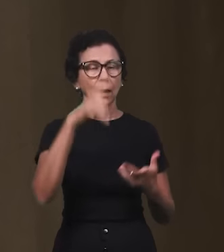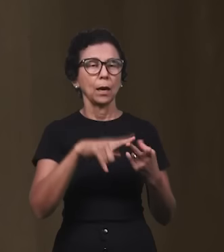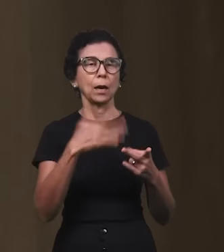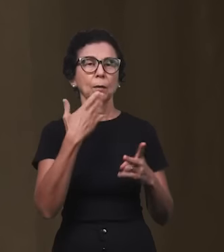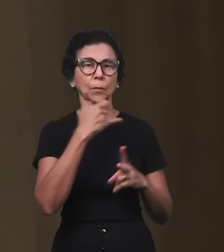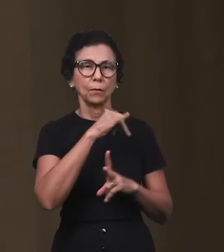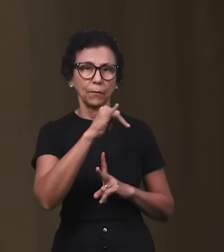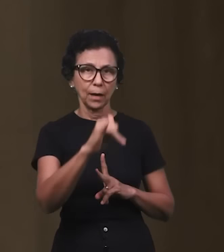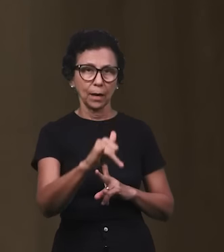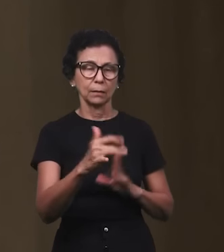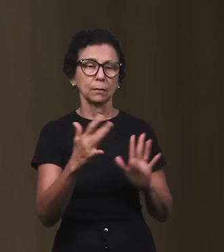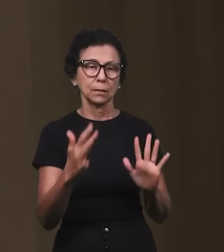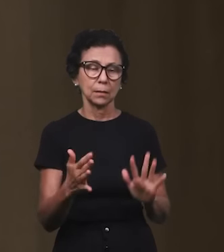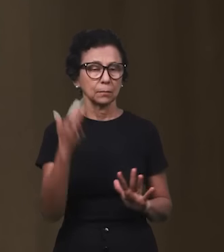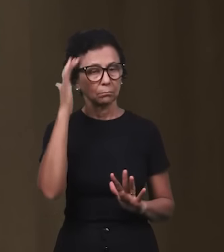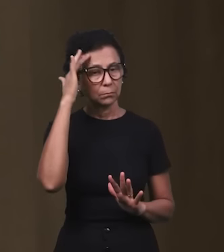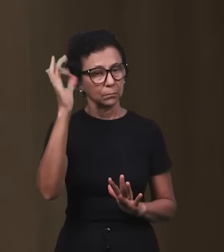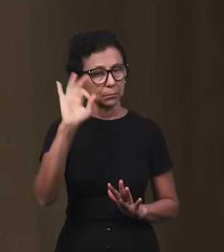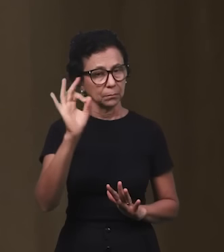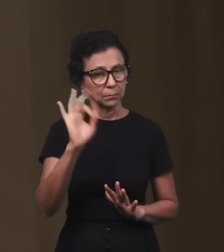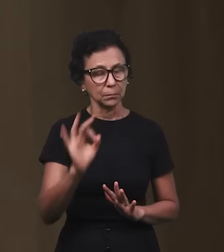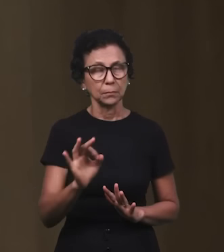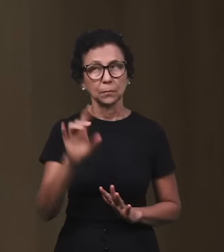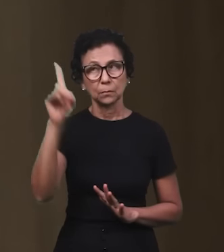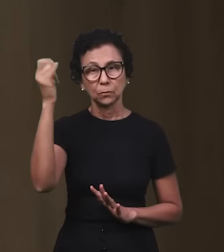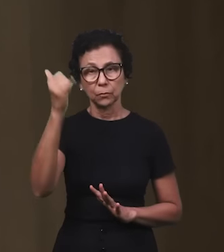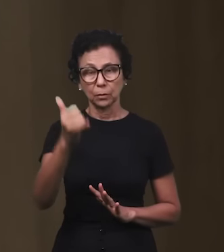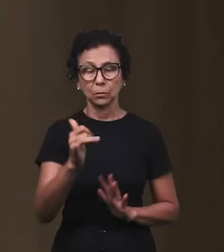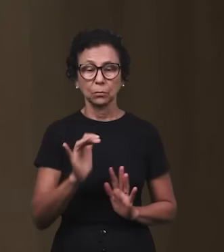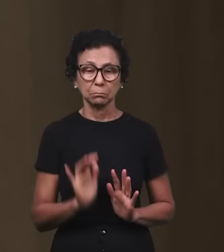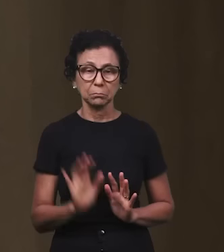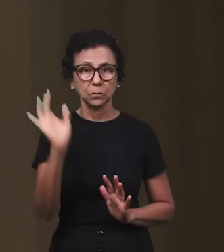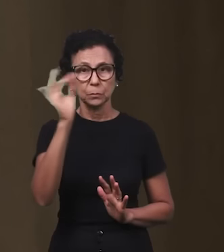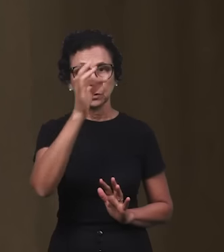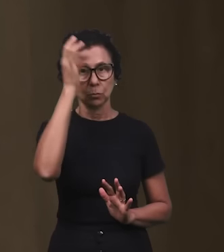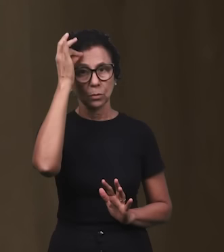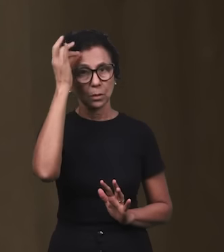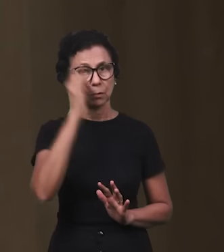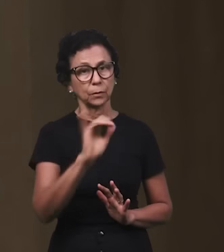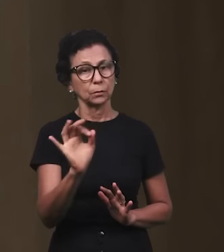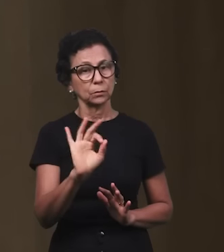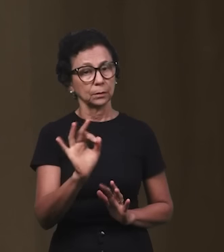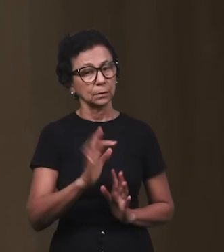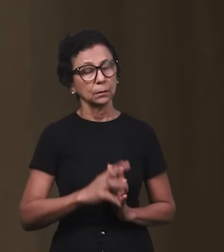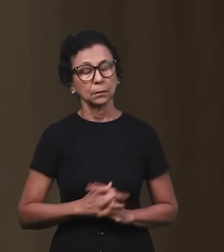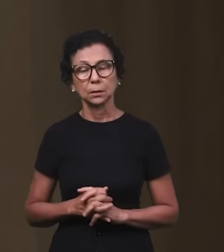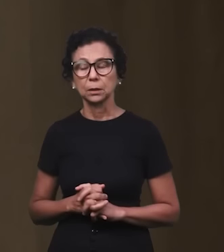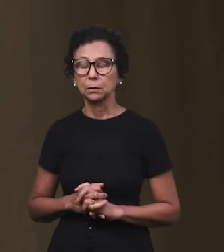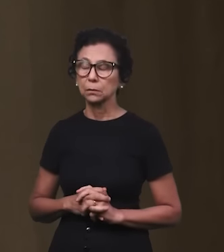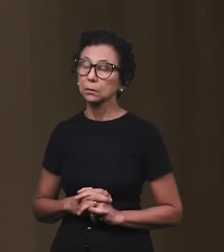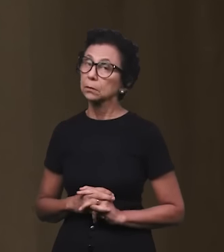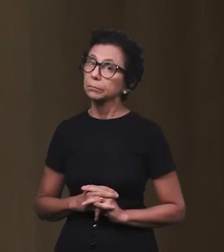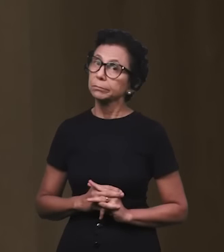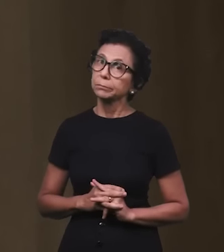isso gera, quando Paulo fala para a igreja, é a mesma coisa, nós temos que ter muito